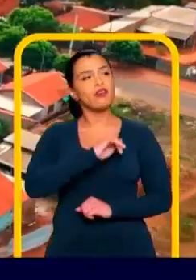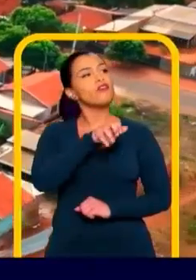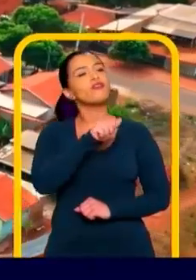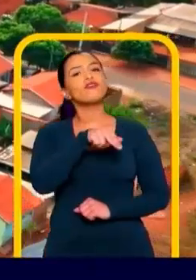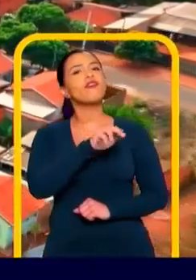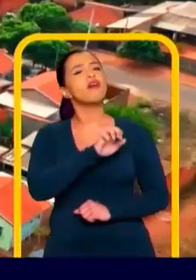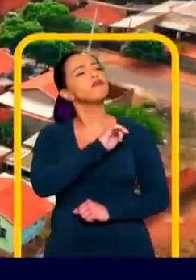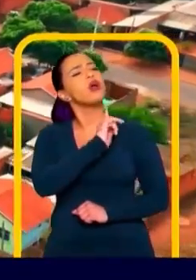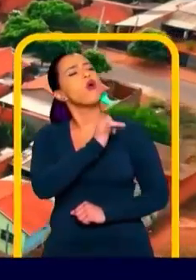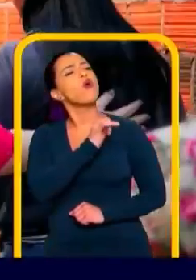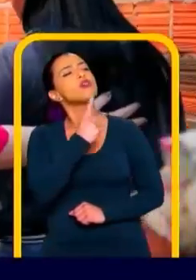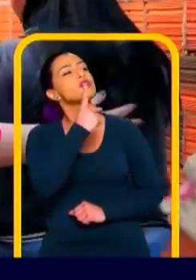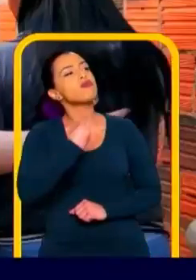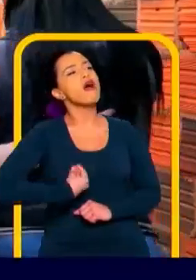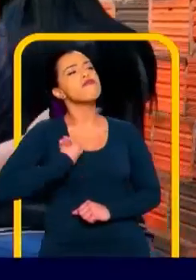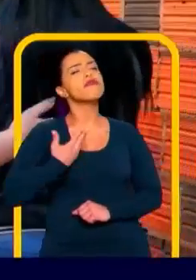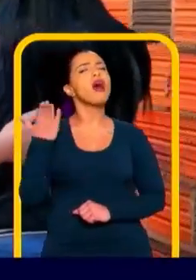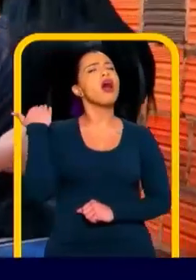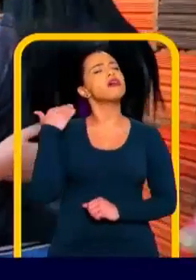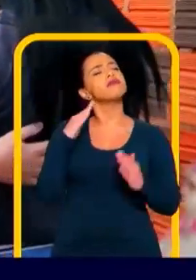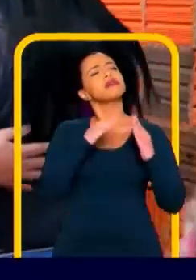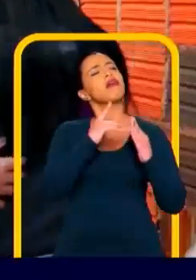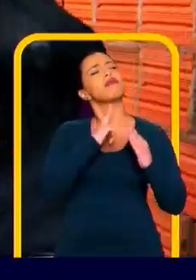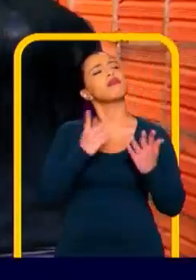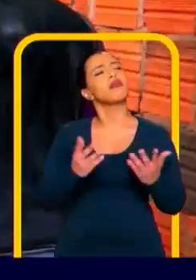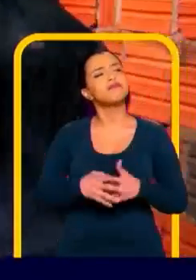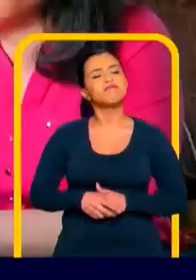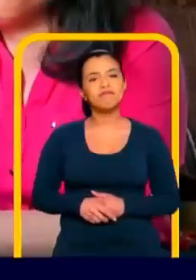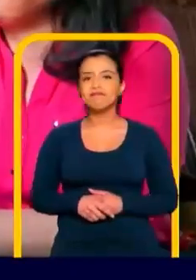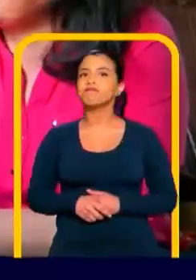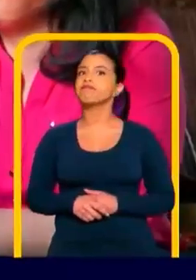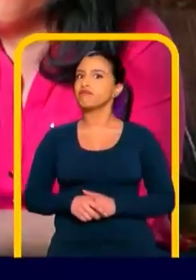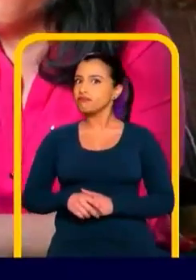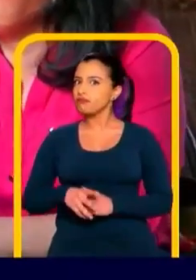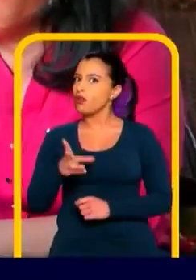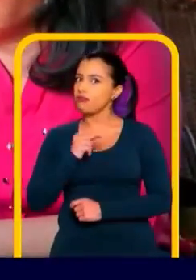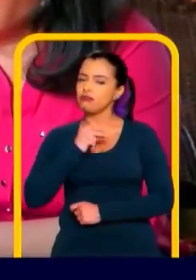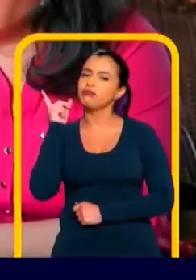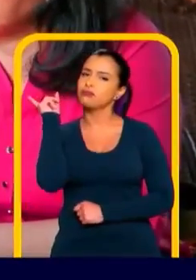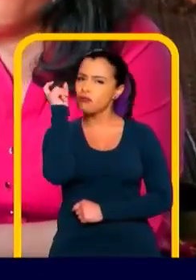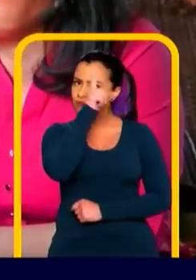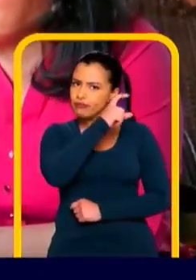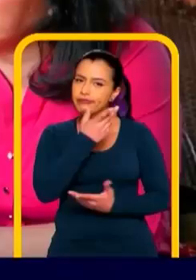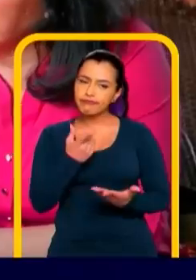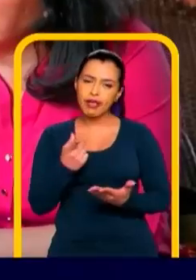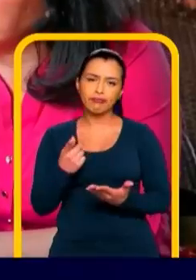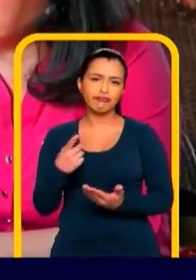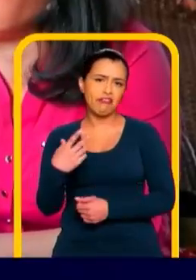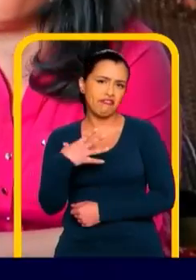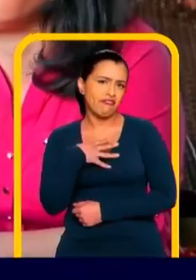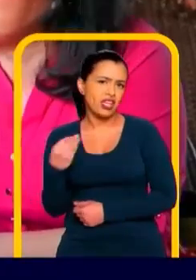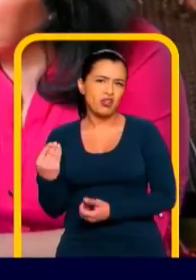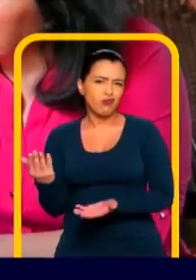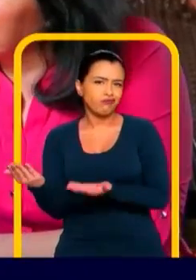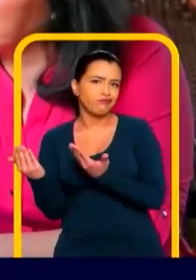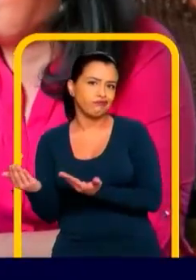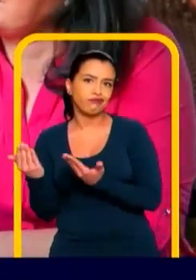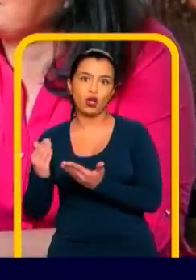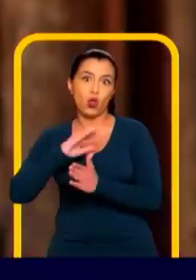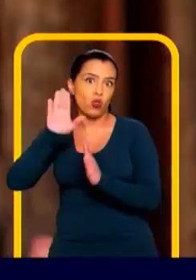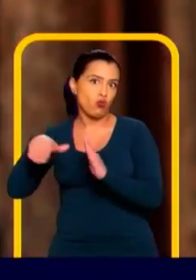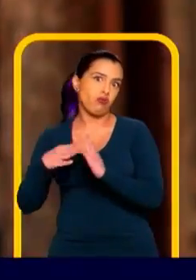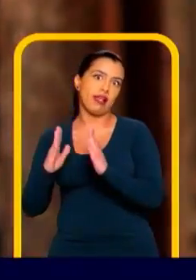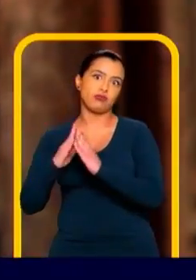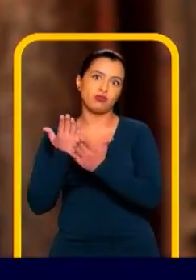Jane, conta um pouquinho como que era a sua vida antes de ganhar essa casa. Ah, era muito difícil. Eu tinha os filhos pequenos, tudo na